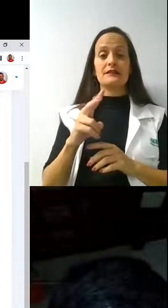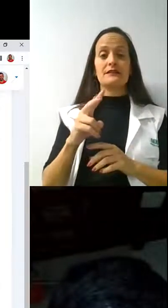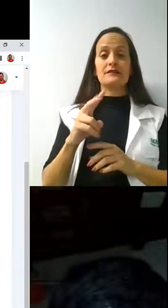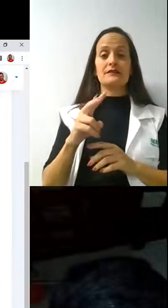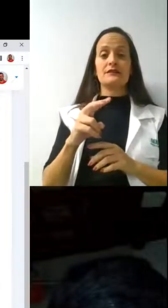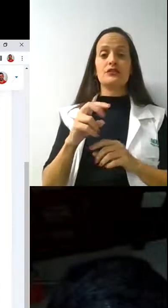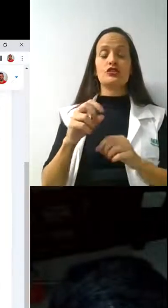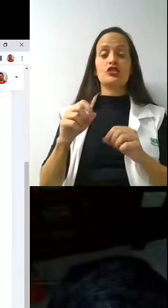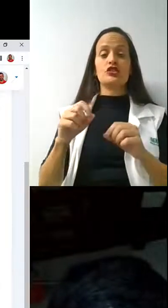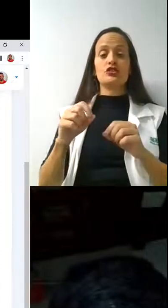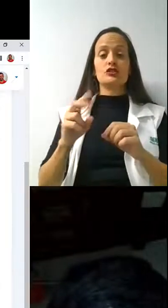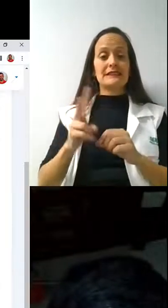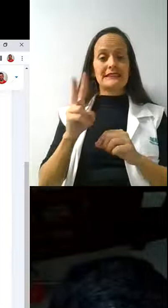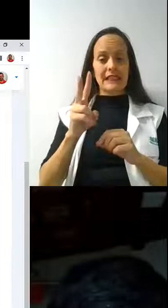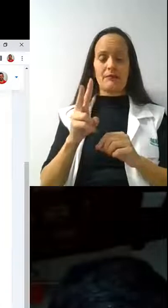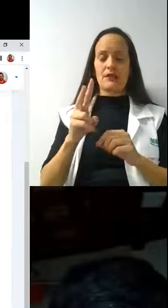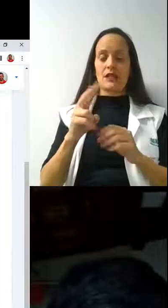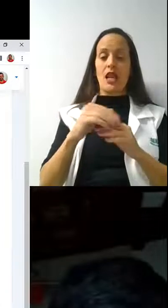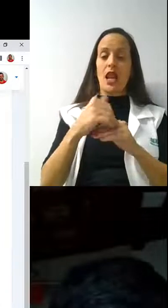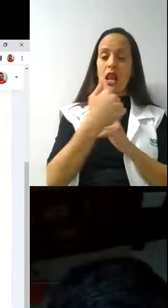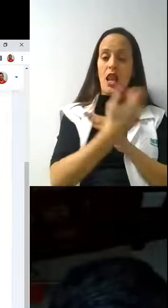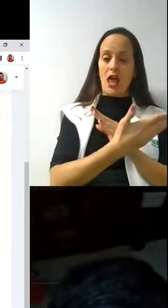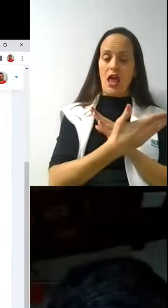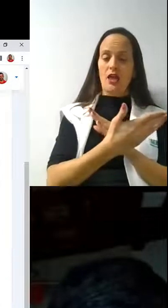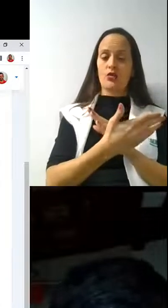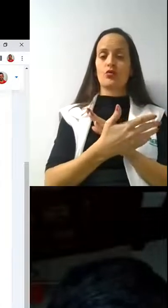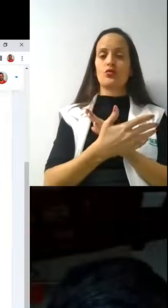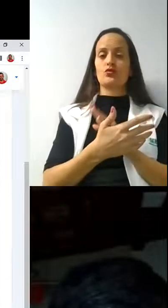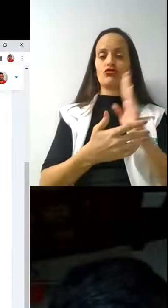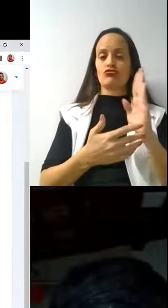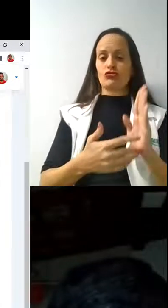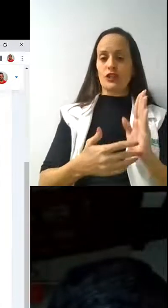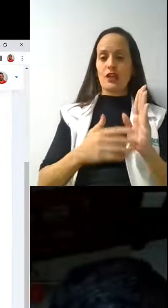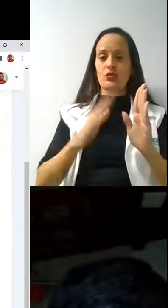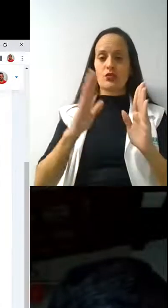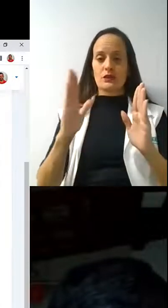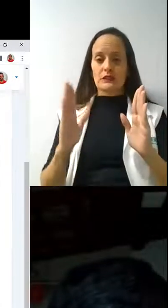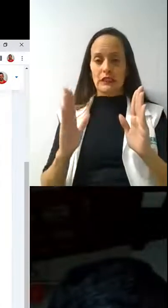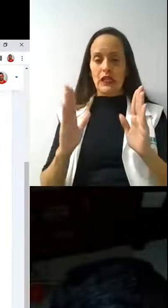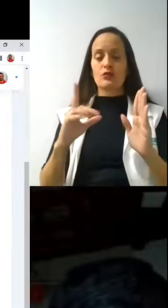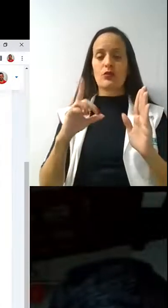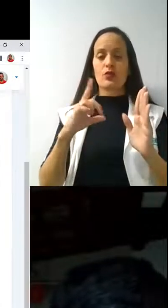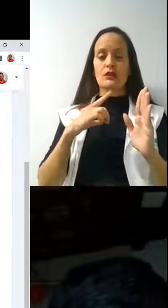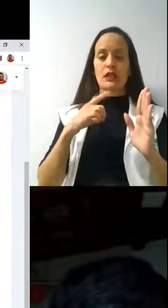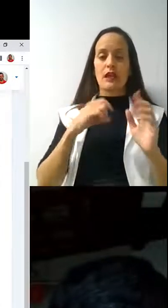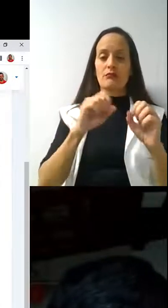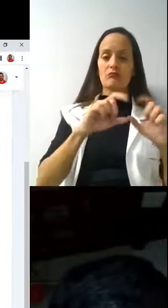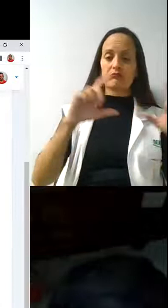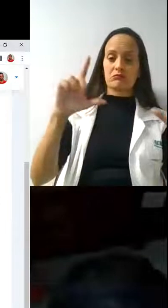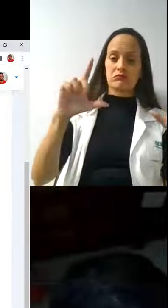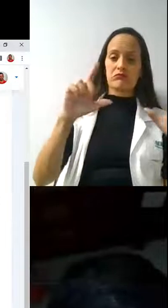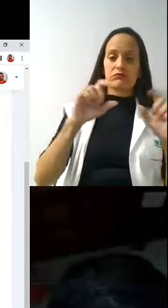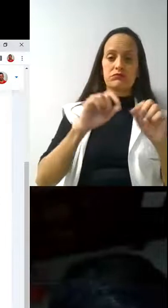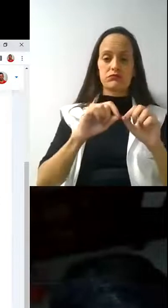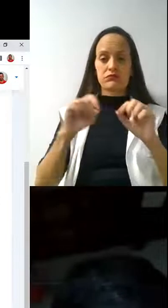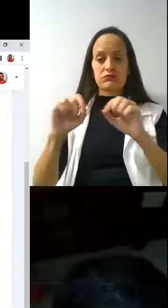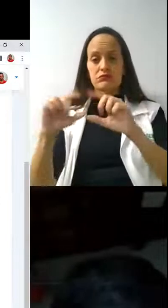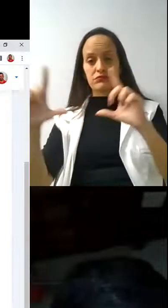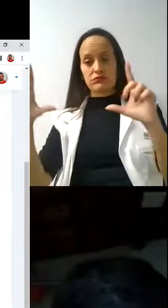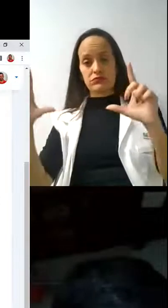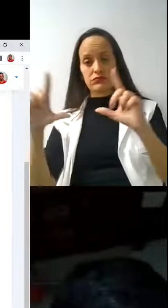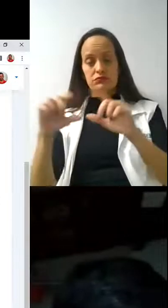estar do lado esquerdo, né? E aí é que vai explicar esse passo a passo para vocês, né? Como que se lê. No caso aqui, ó, é